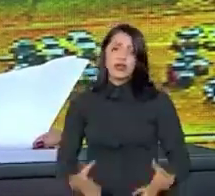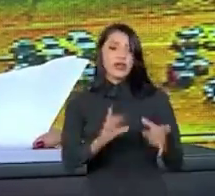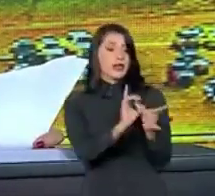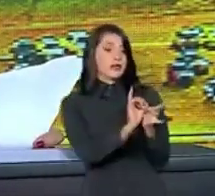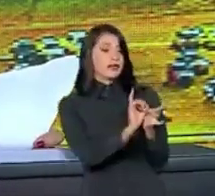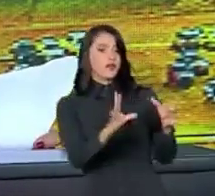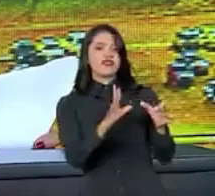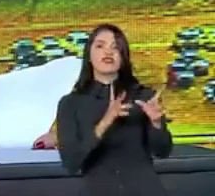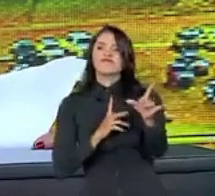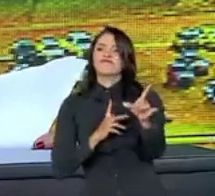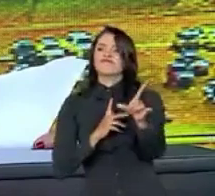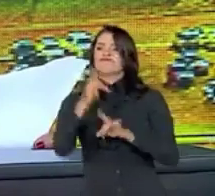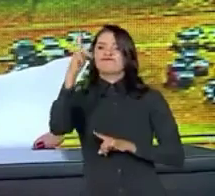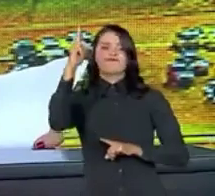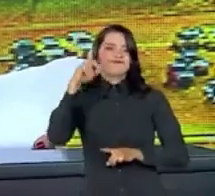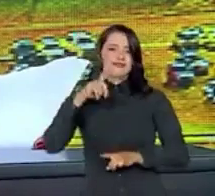venceu,